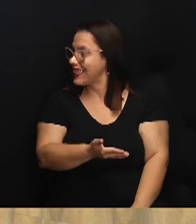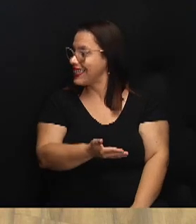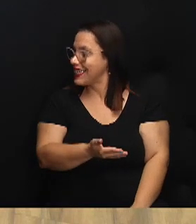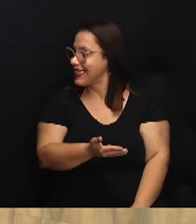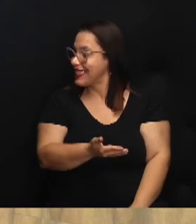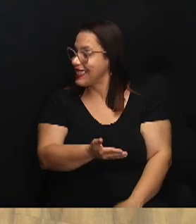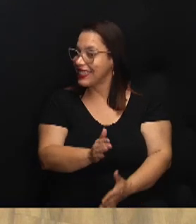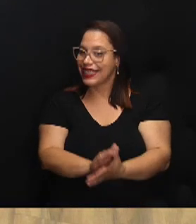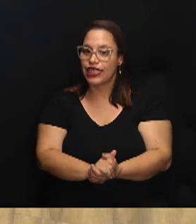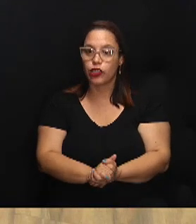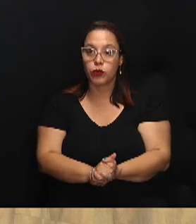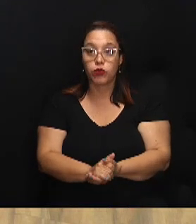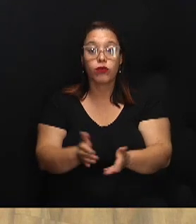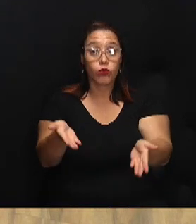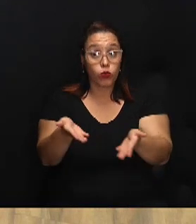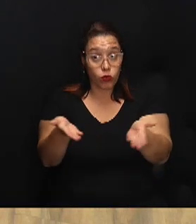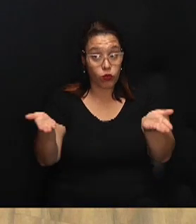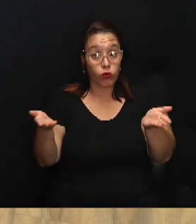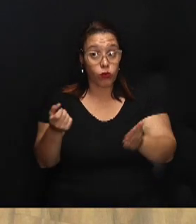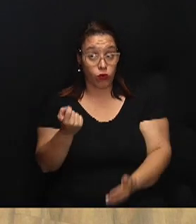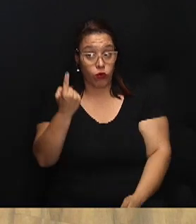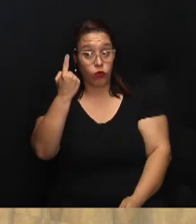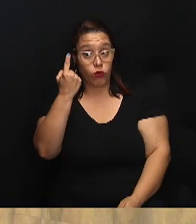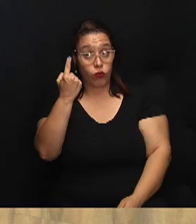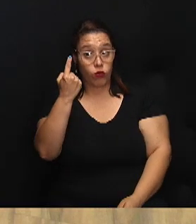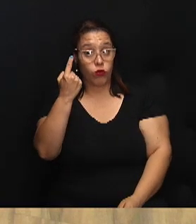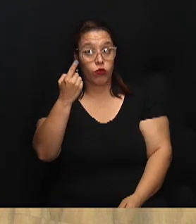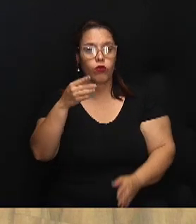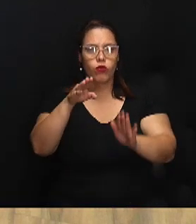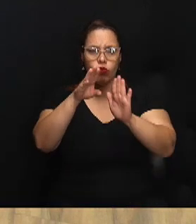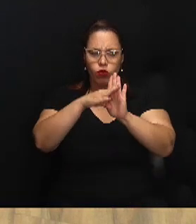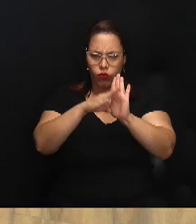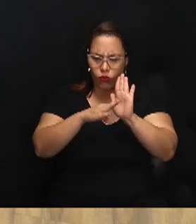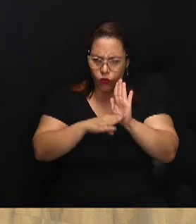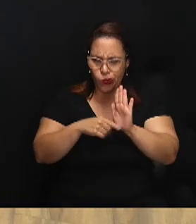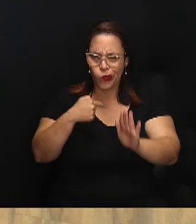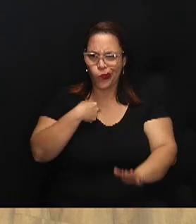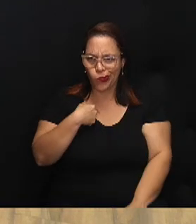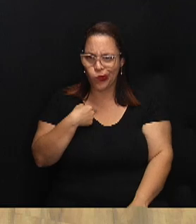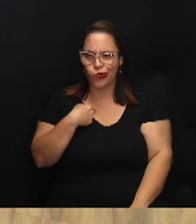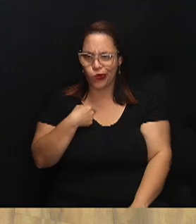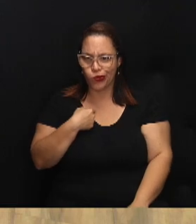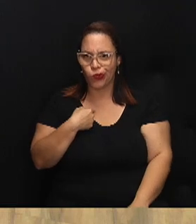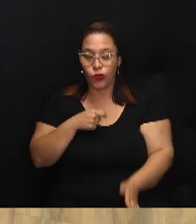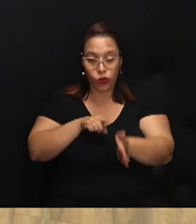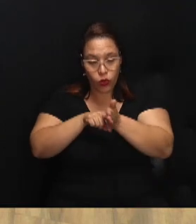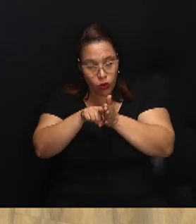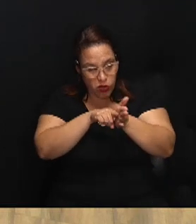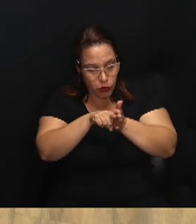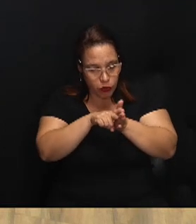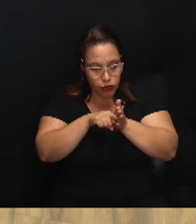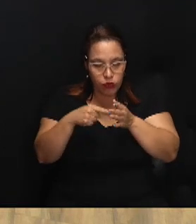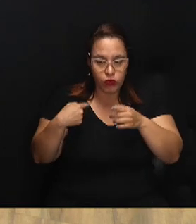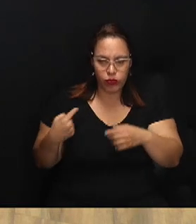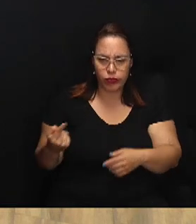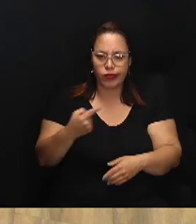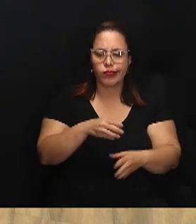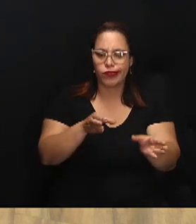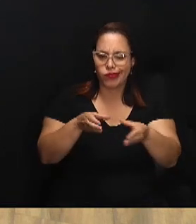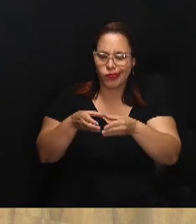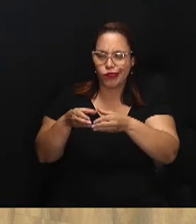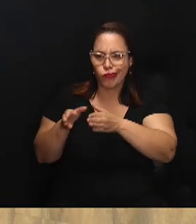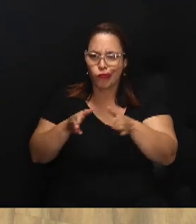3776. Gente, olha, primeiro eu vou dar aqui uns dados que eu fiz, né, uma pesquisa, a nossa produção também fez